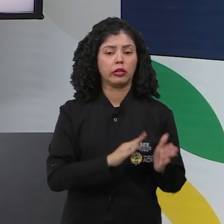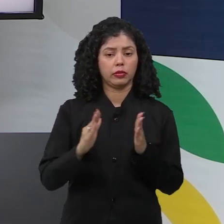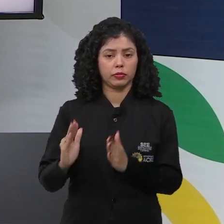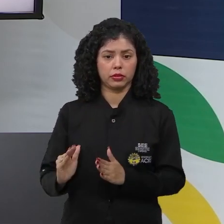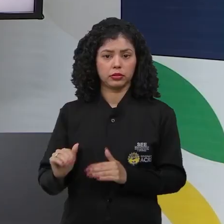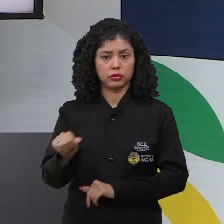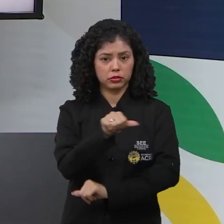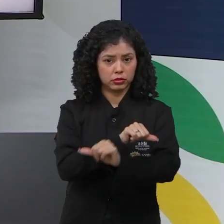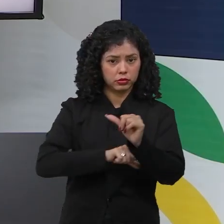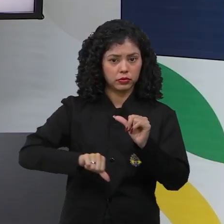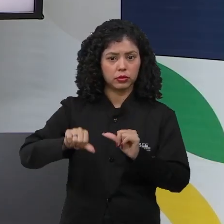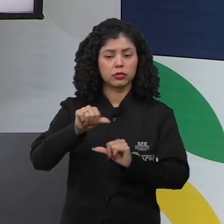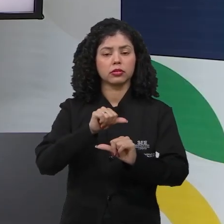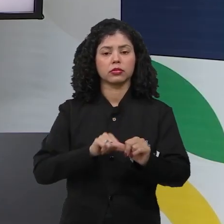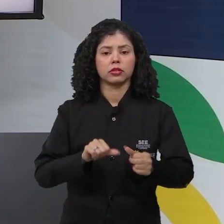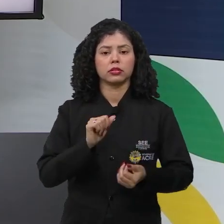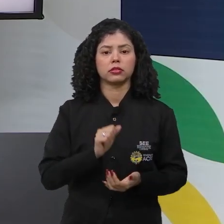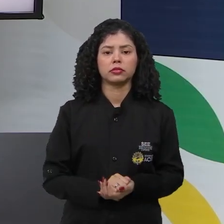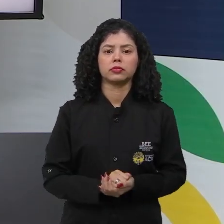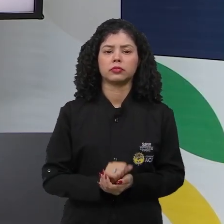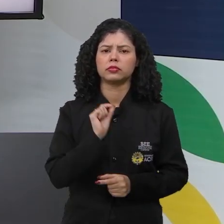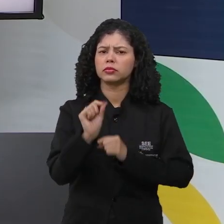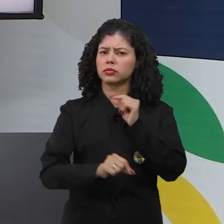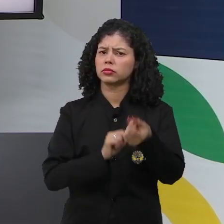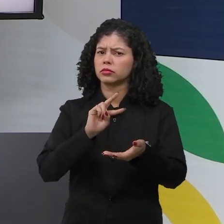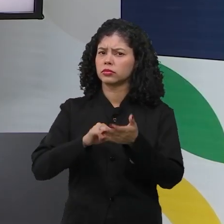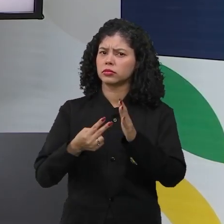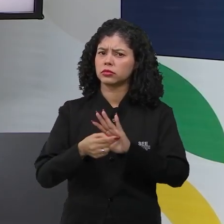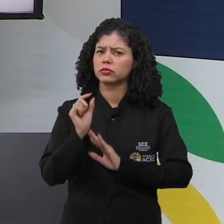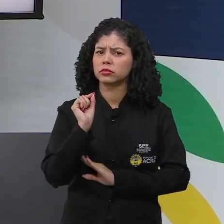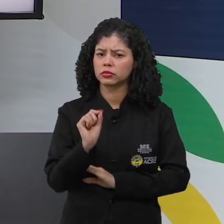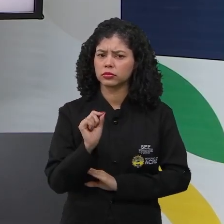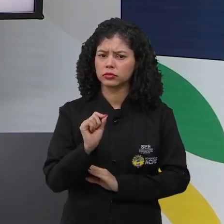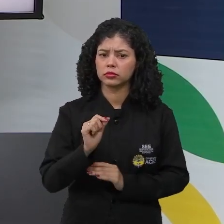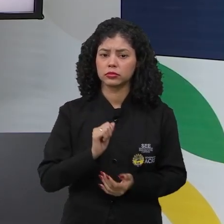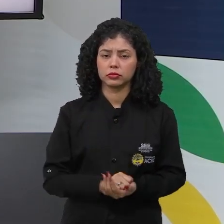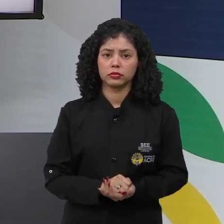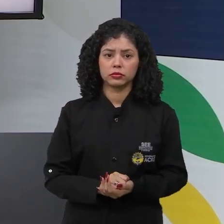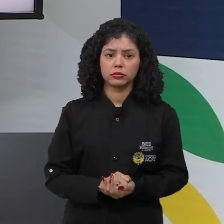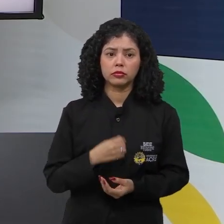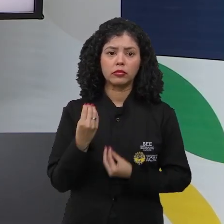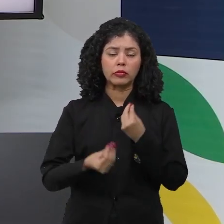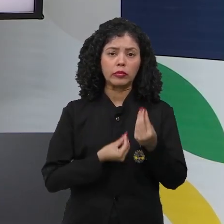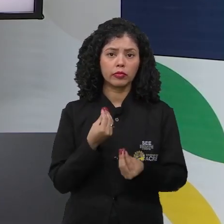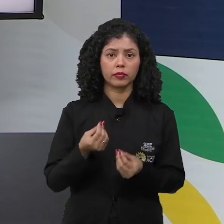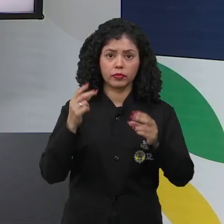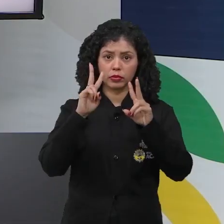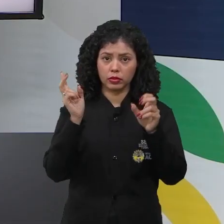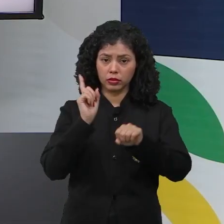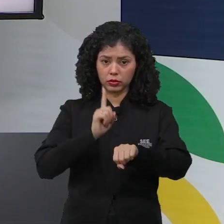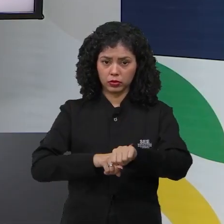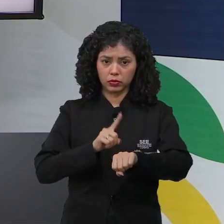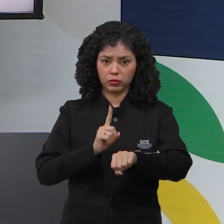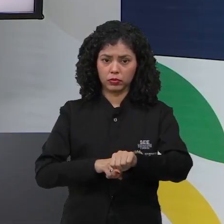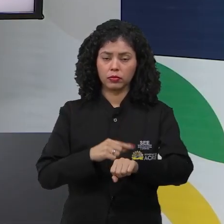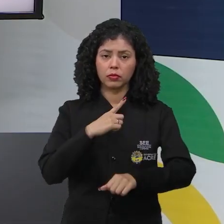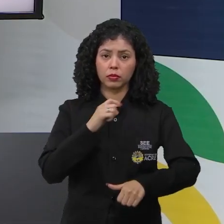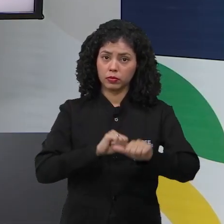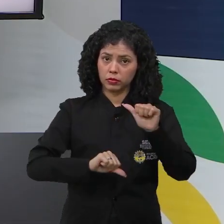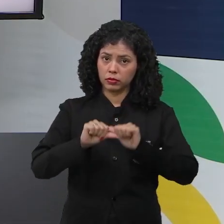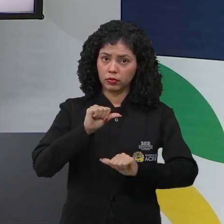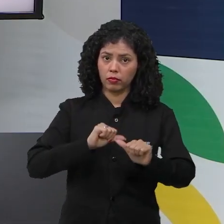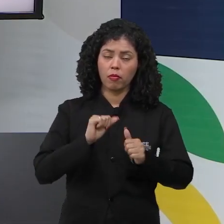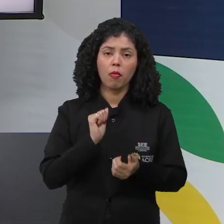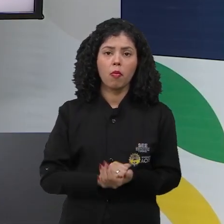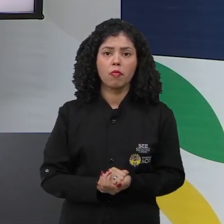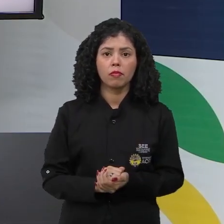por transformações. O que isso significa dizer? Conforme o tempo, ela tem mudanças.